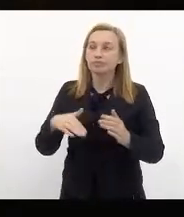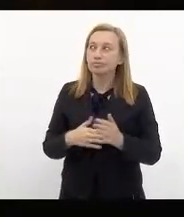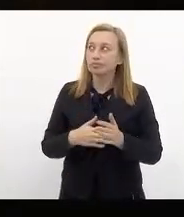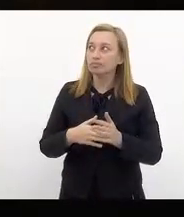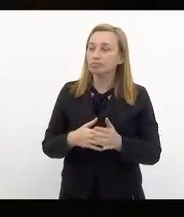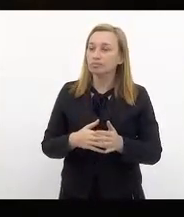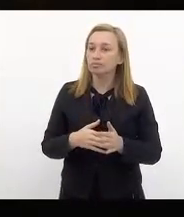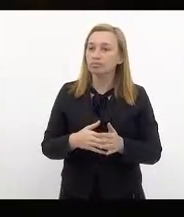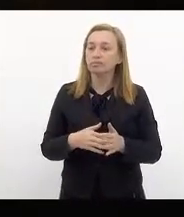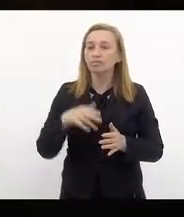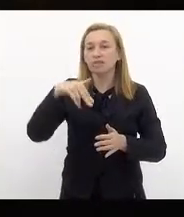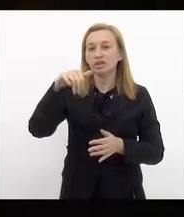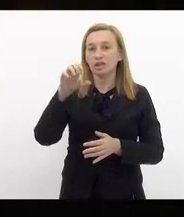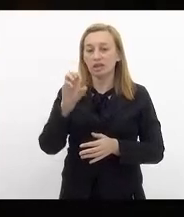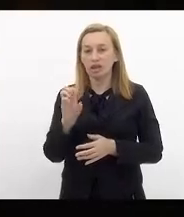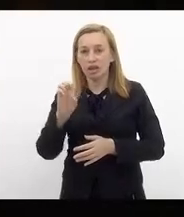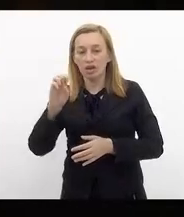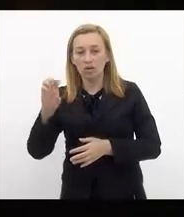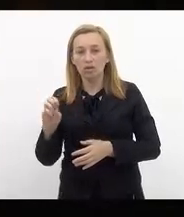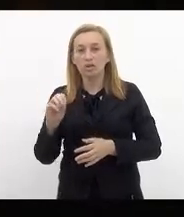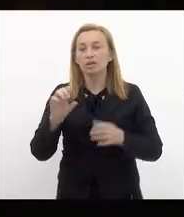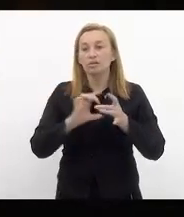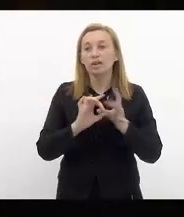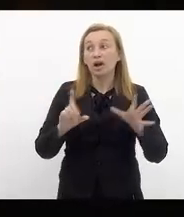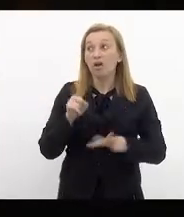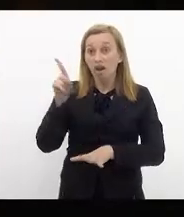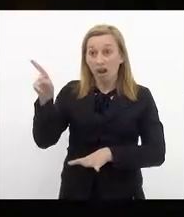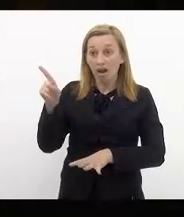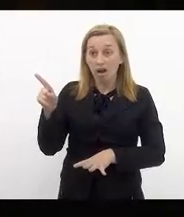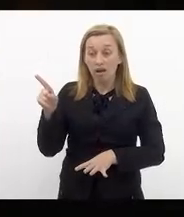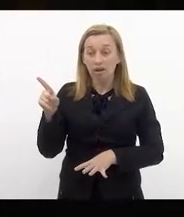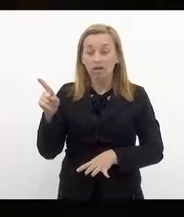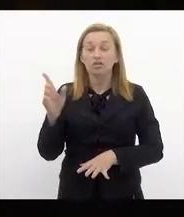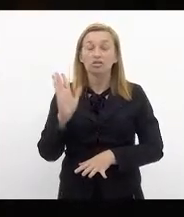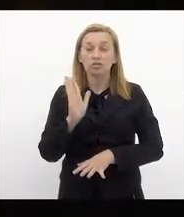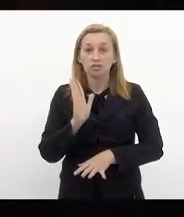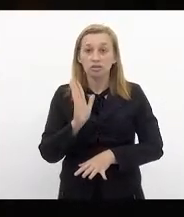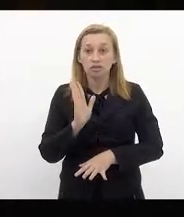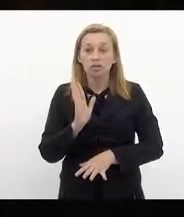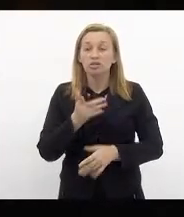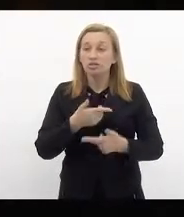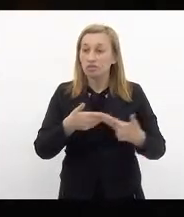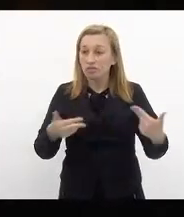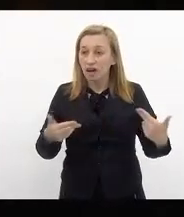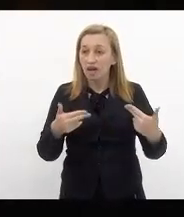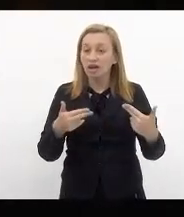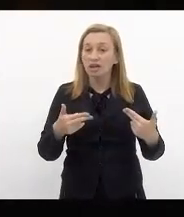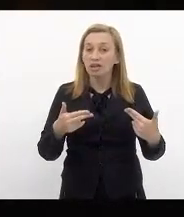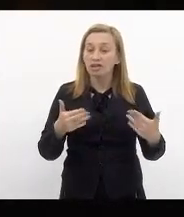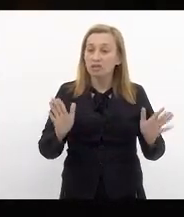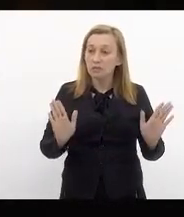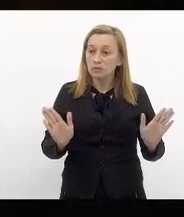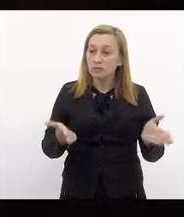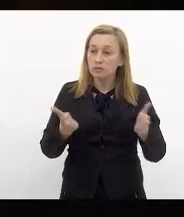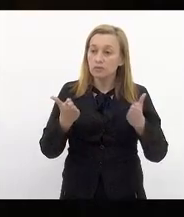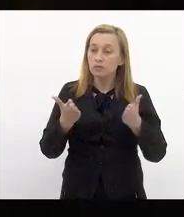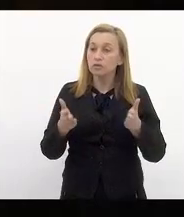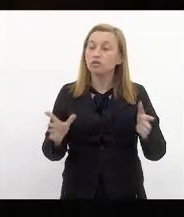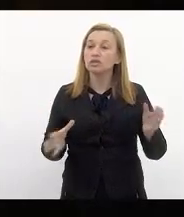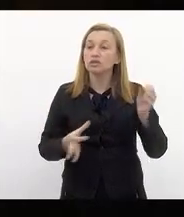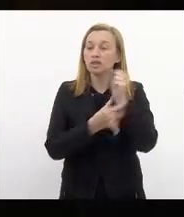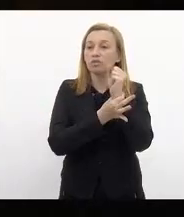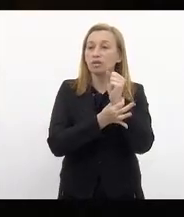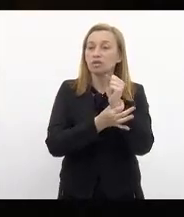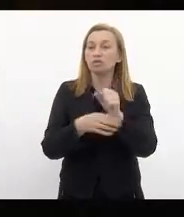lógica neoliberal, até lá foram colocadas várias iniciativas de proteção